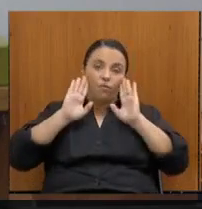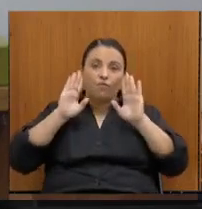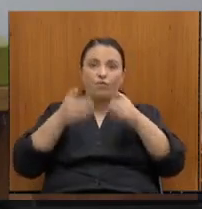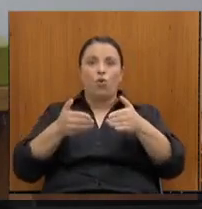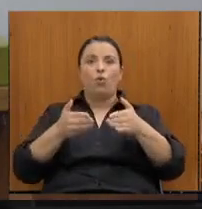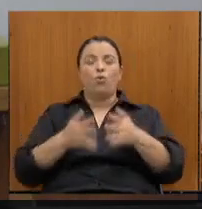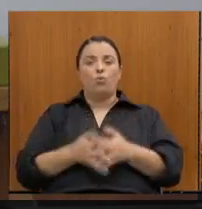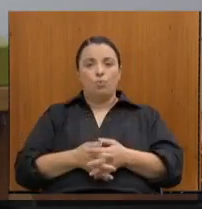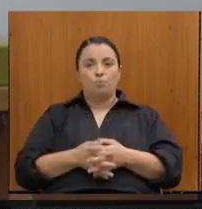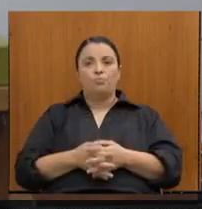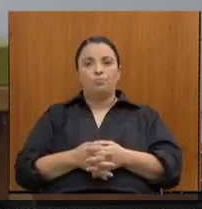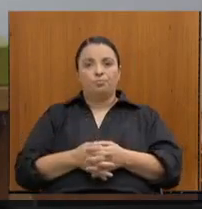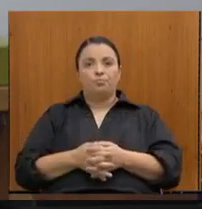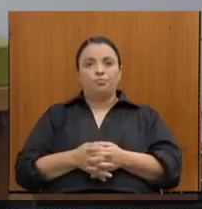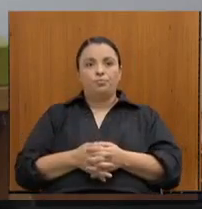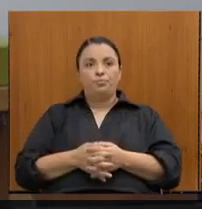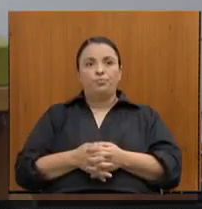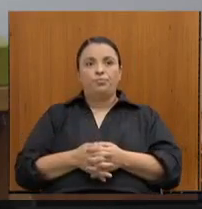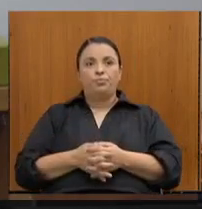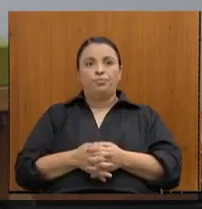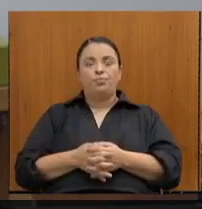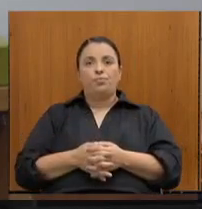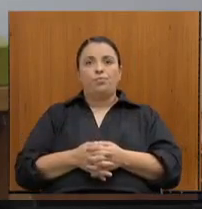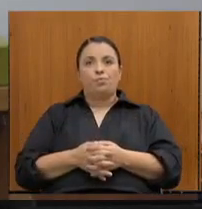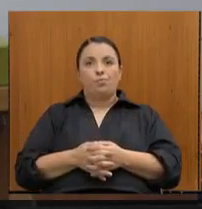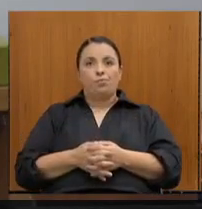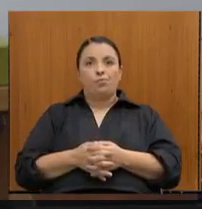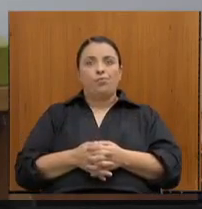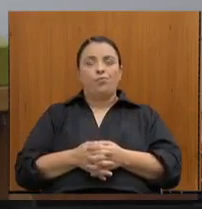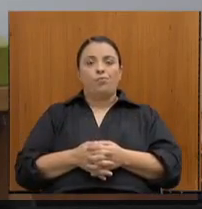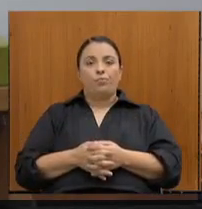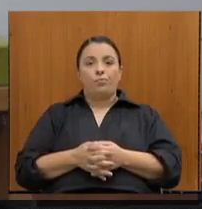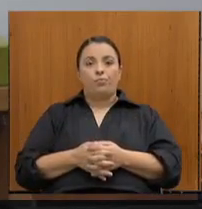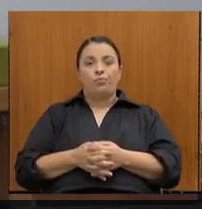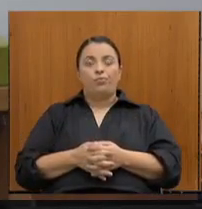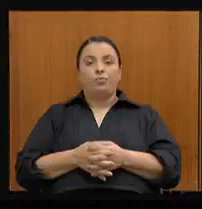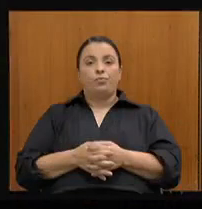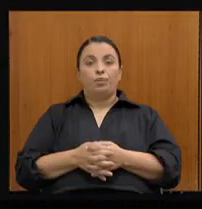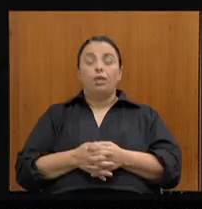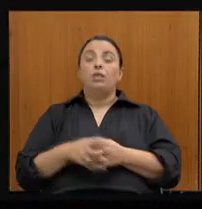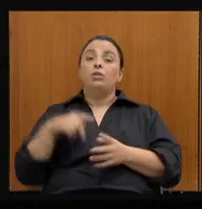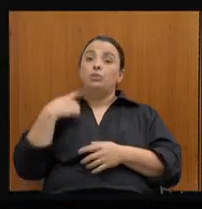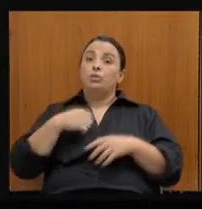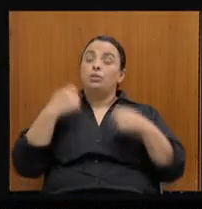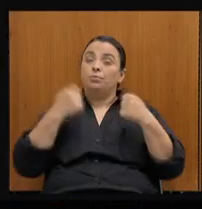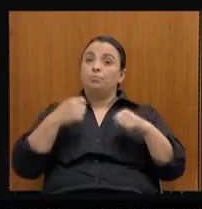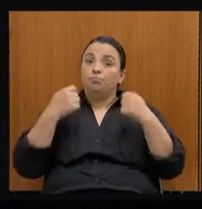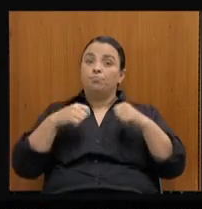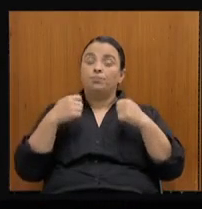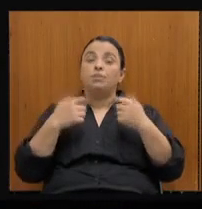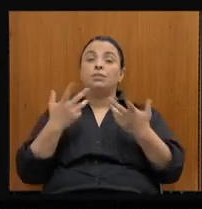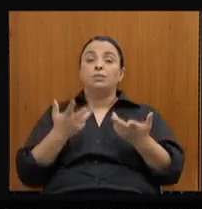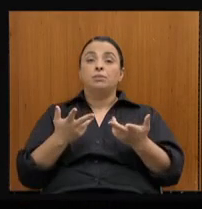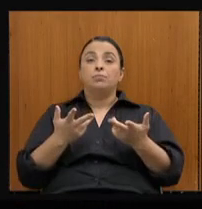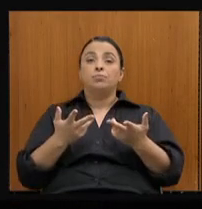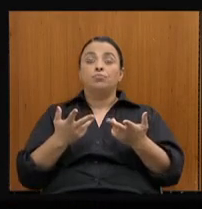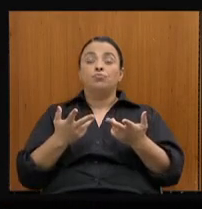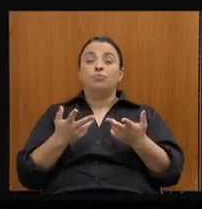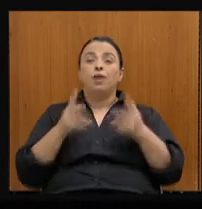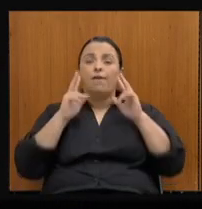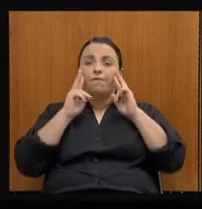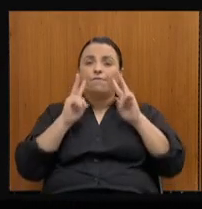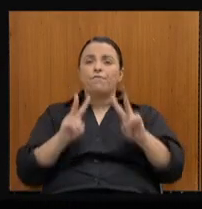favor E então em cima disso nós temos que enxergar além dos nichos